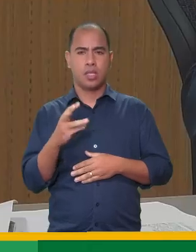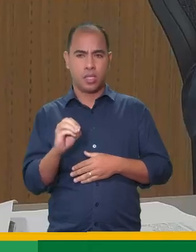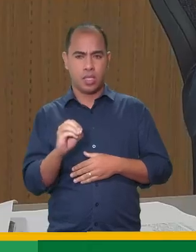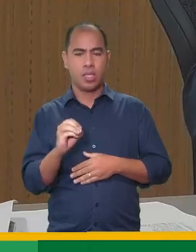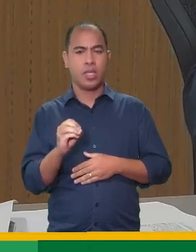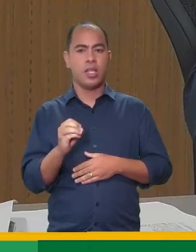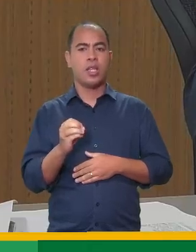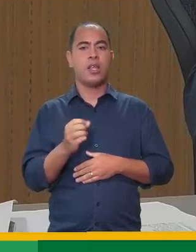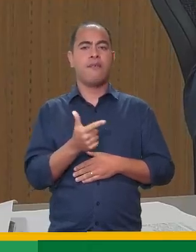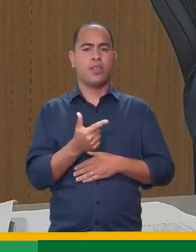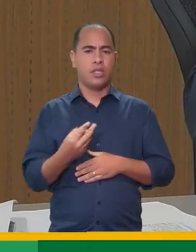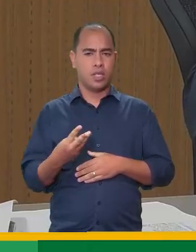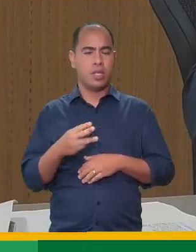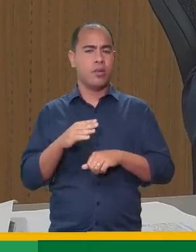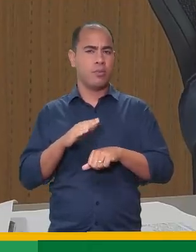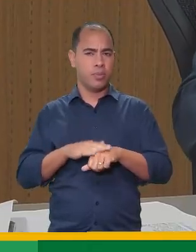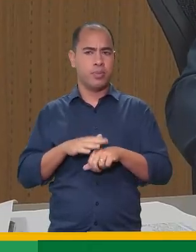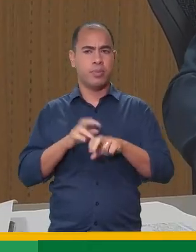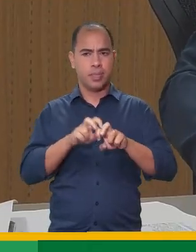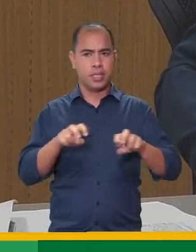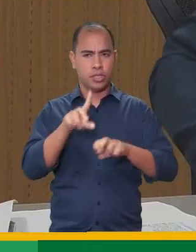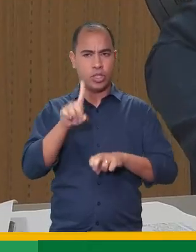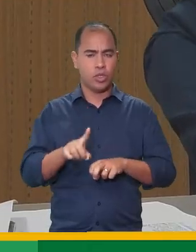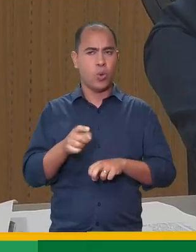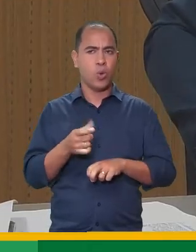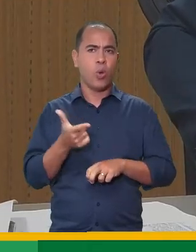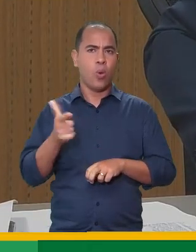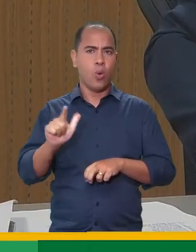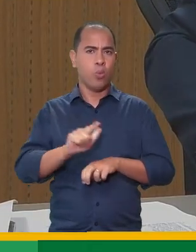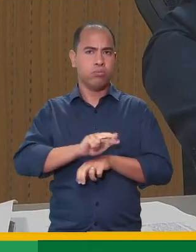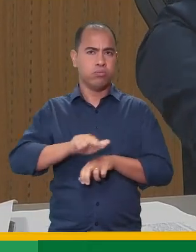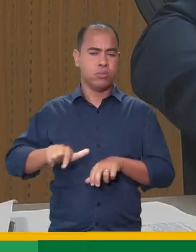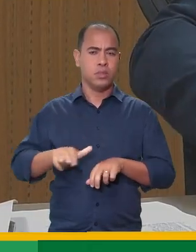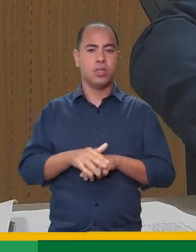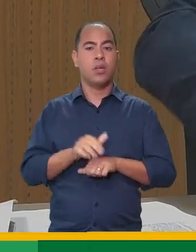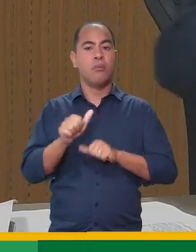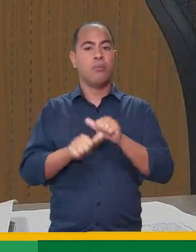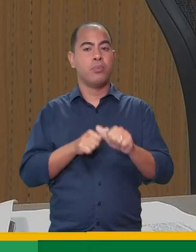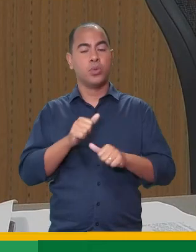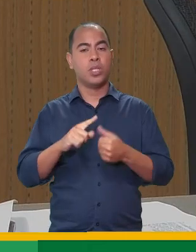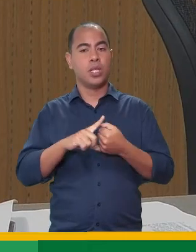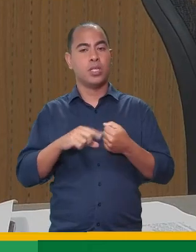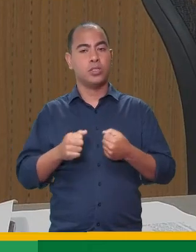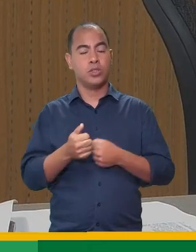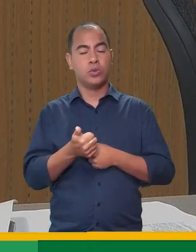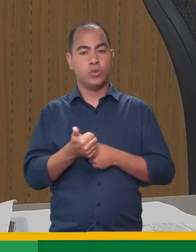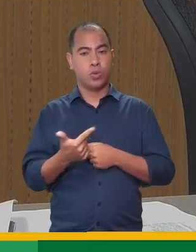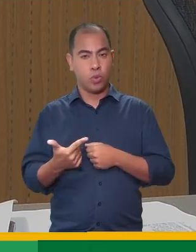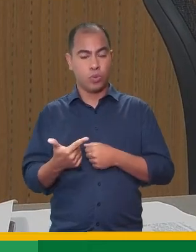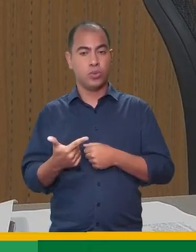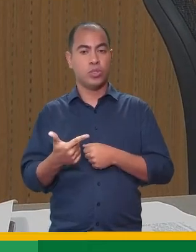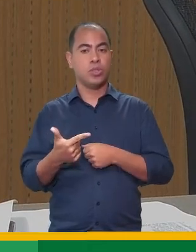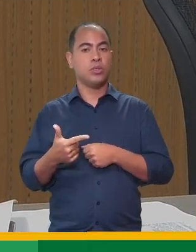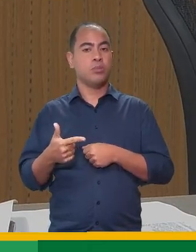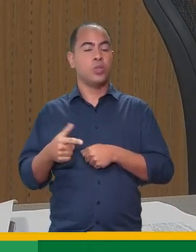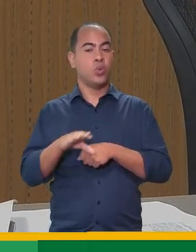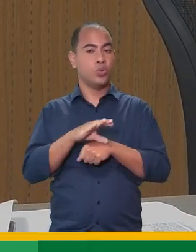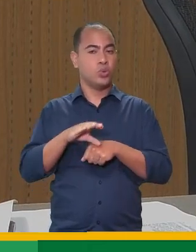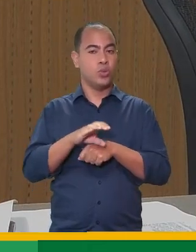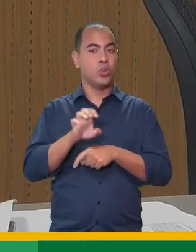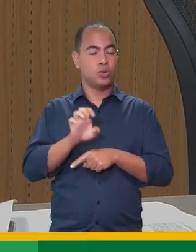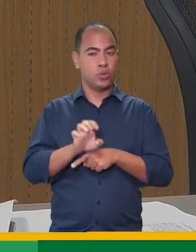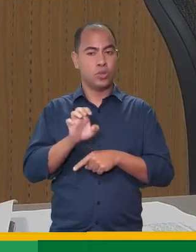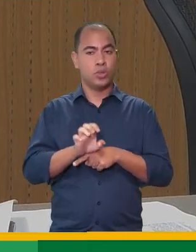autoria da mesa diretora e outros, que altera o artigo 12 da Constituição Estadual para dispor